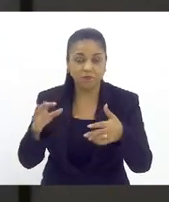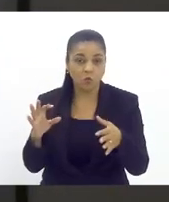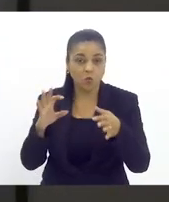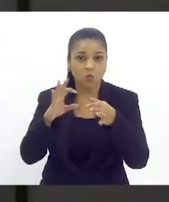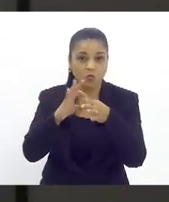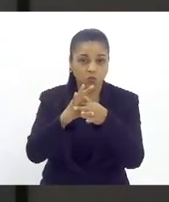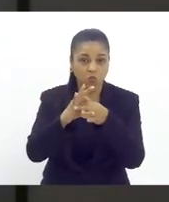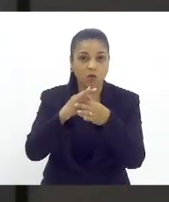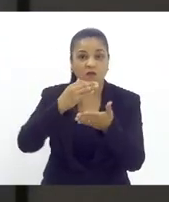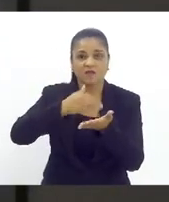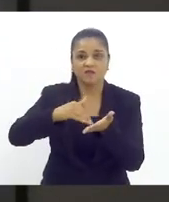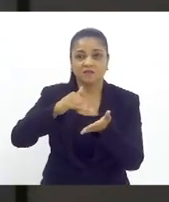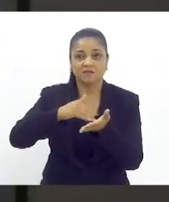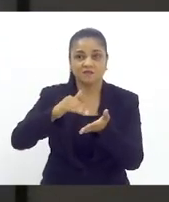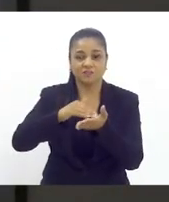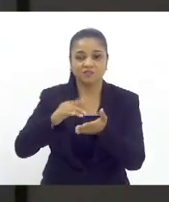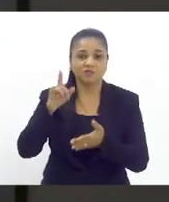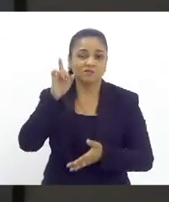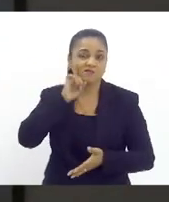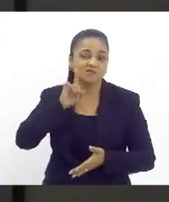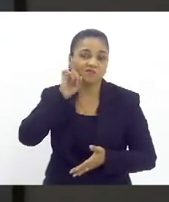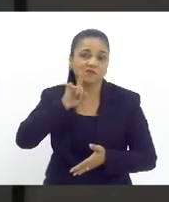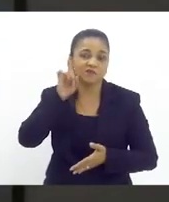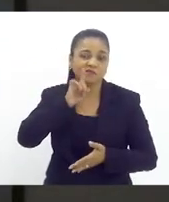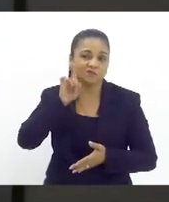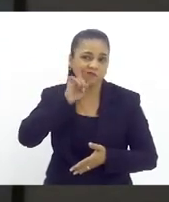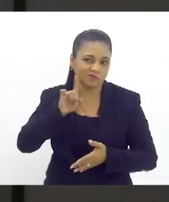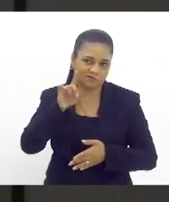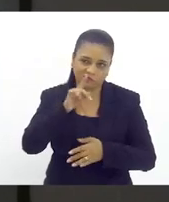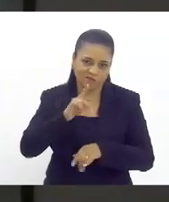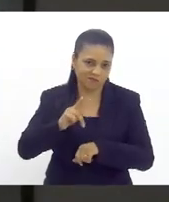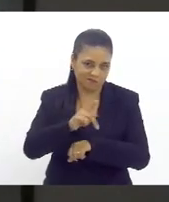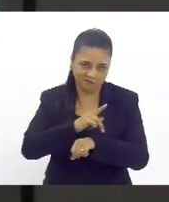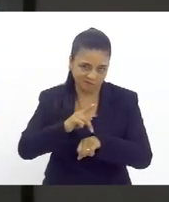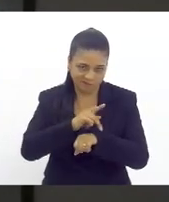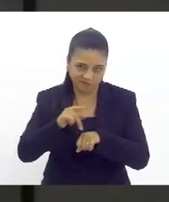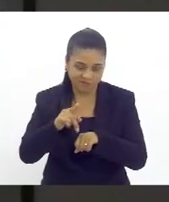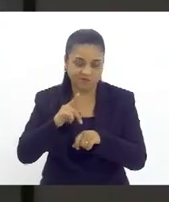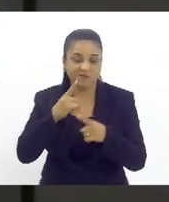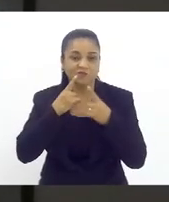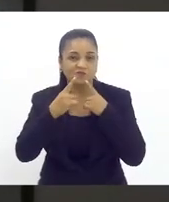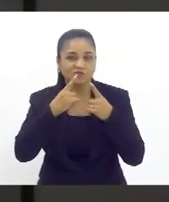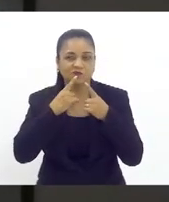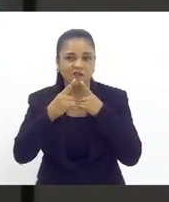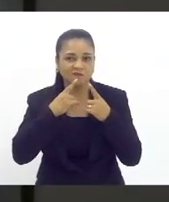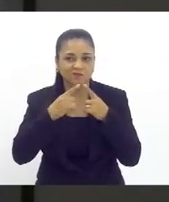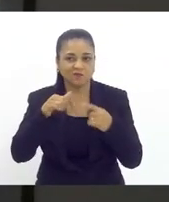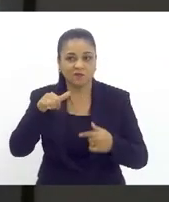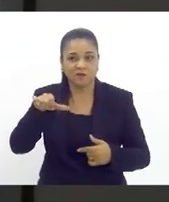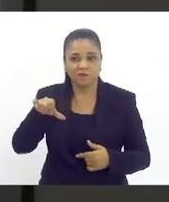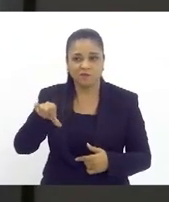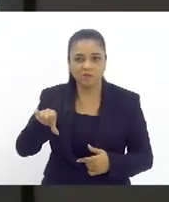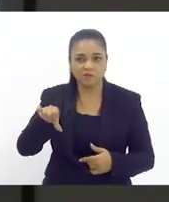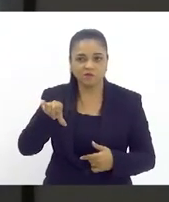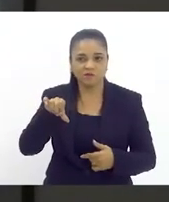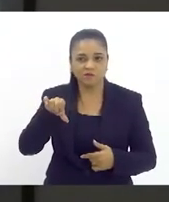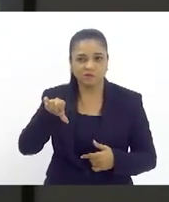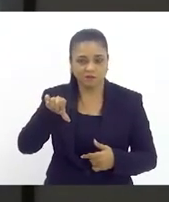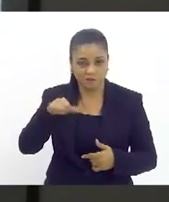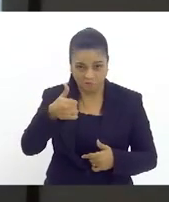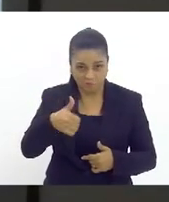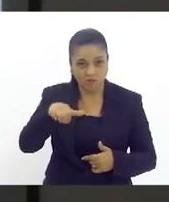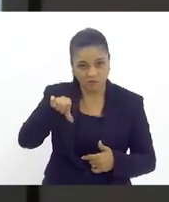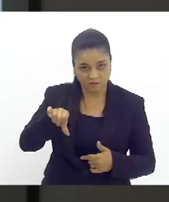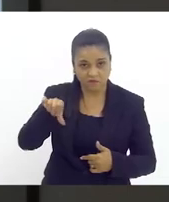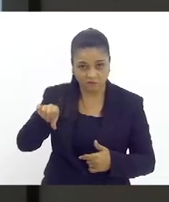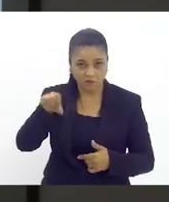então de 2005 o diálogo Florestal tem presença aqui no Brasil Quando foi criado